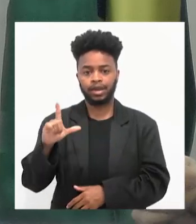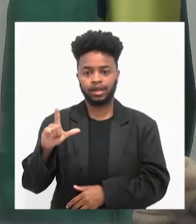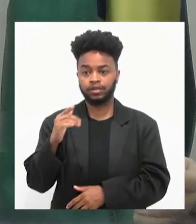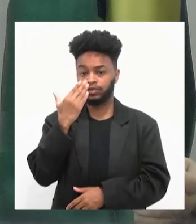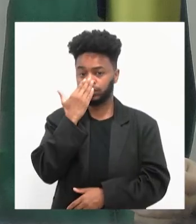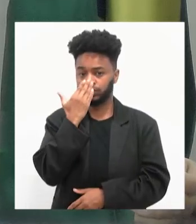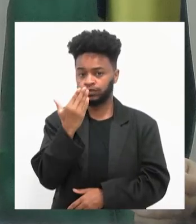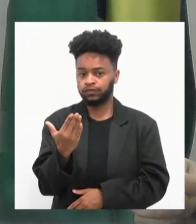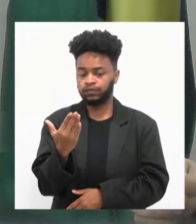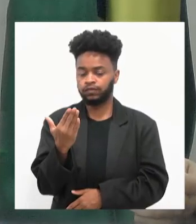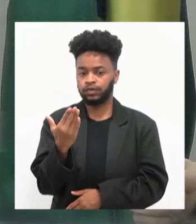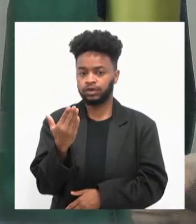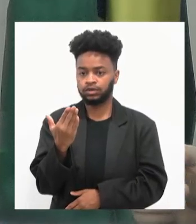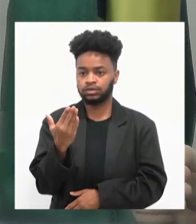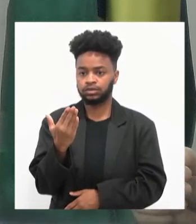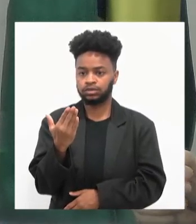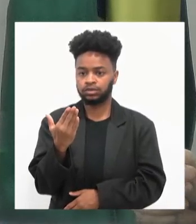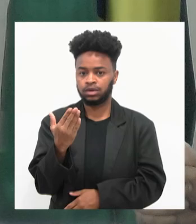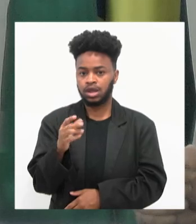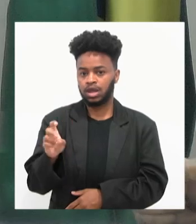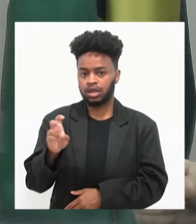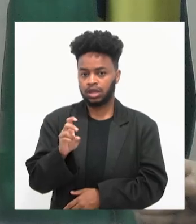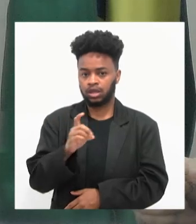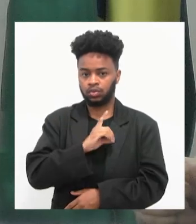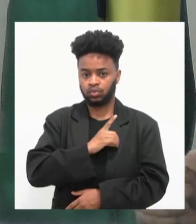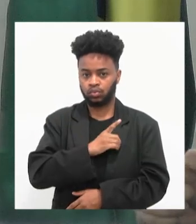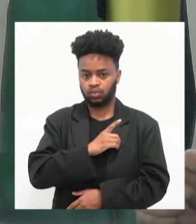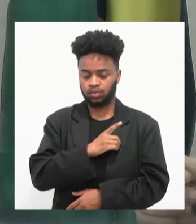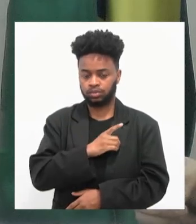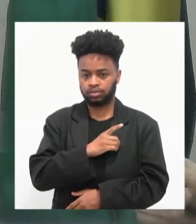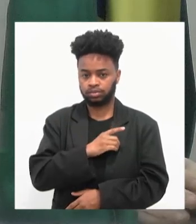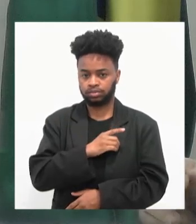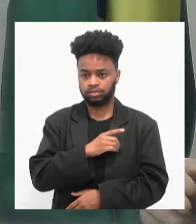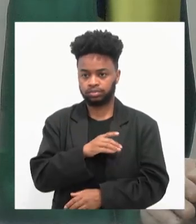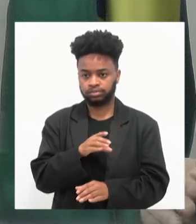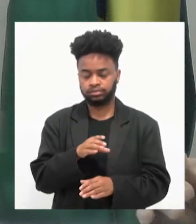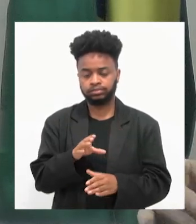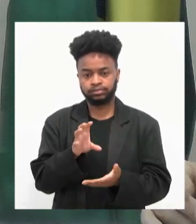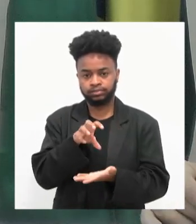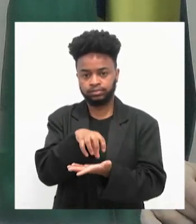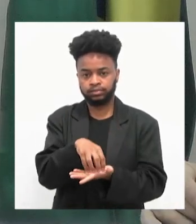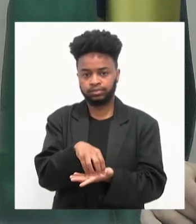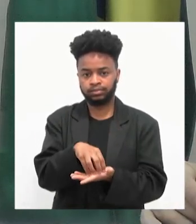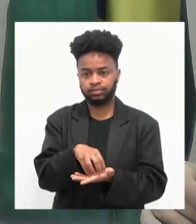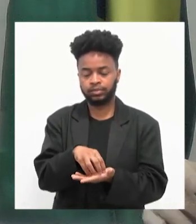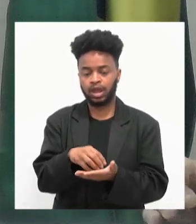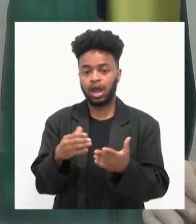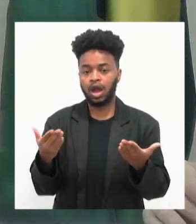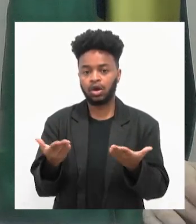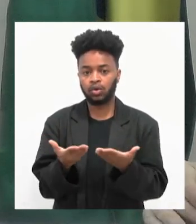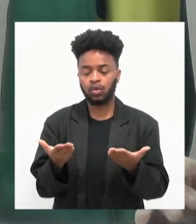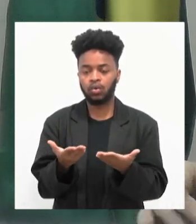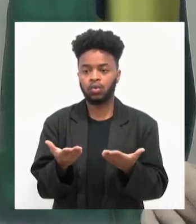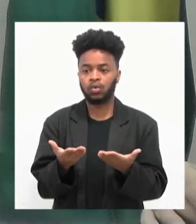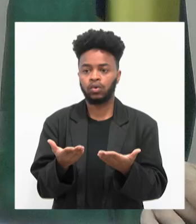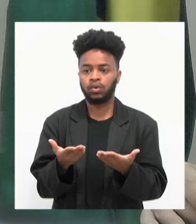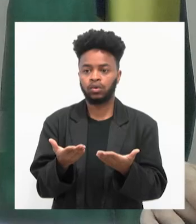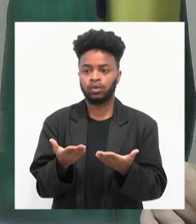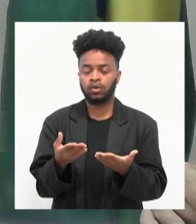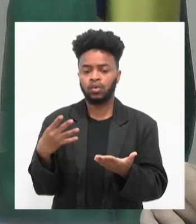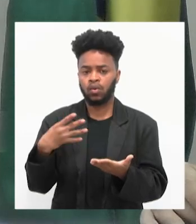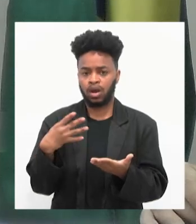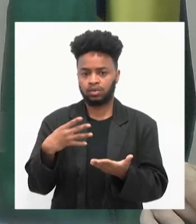ao 5º Batalhão, ali tem um pátio. Ali virou agora mais um... 4º